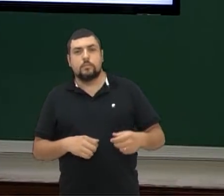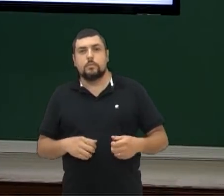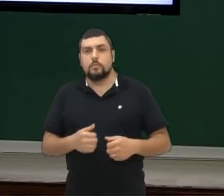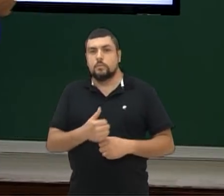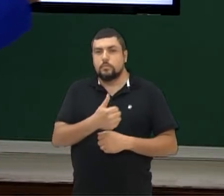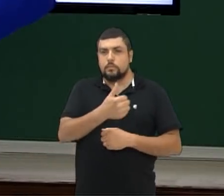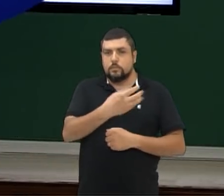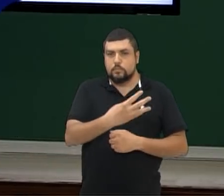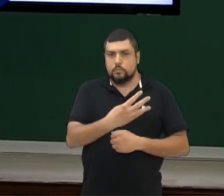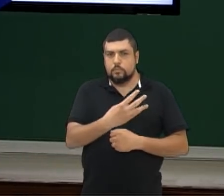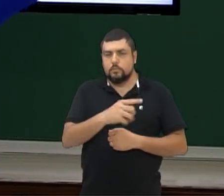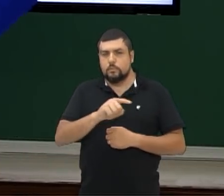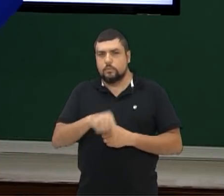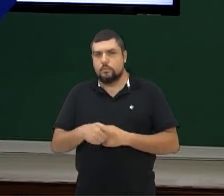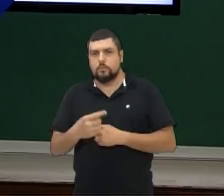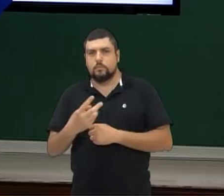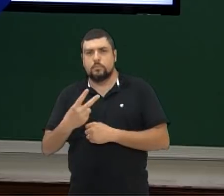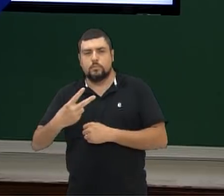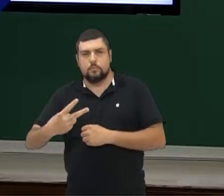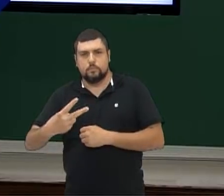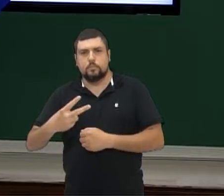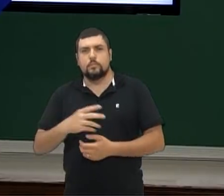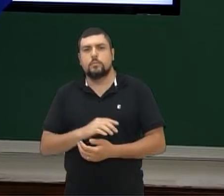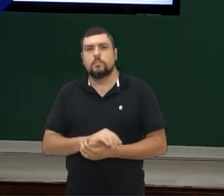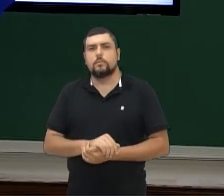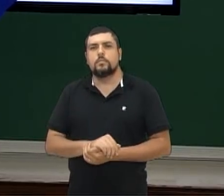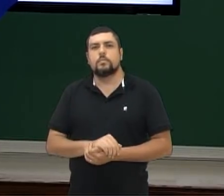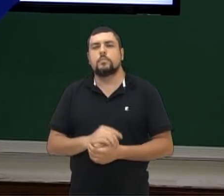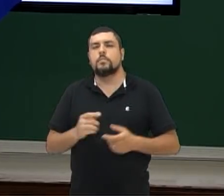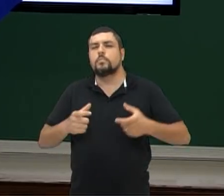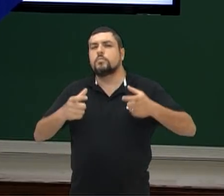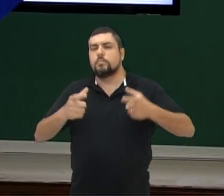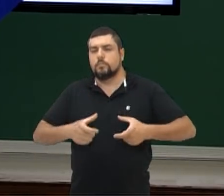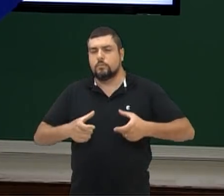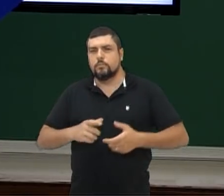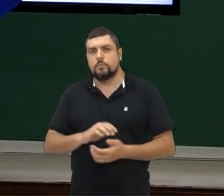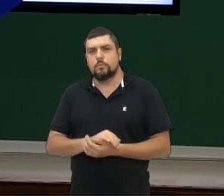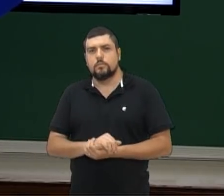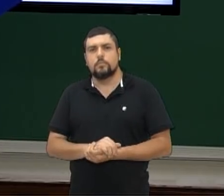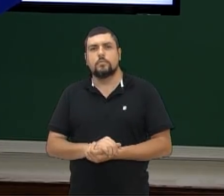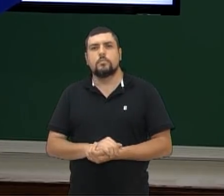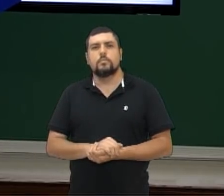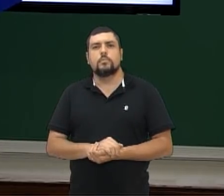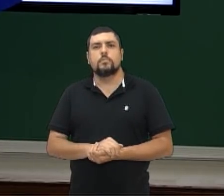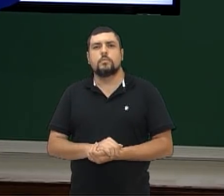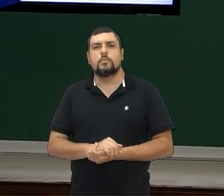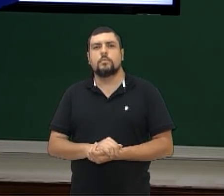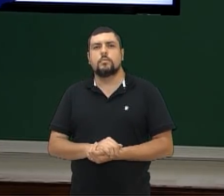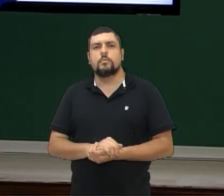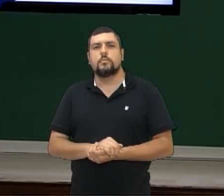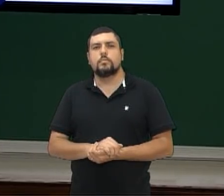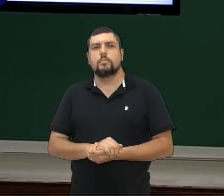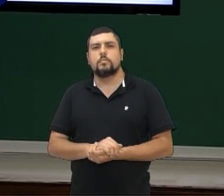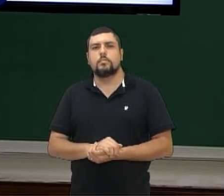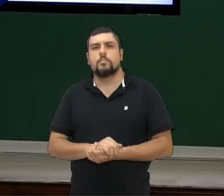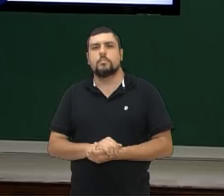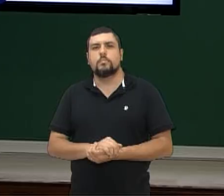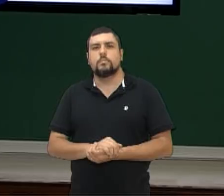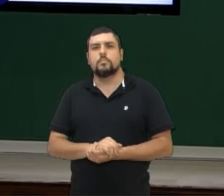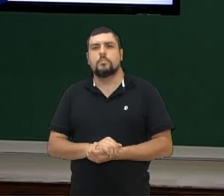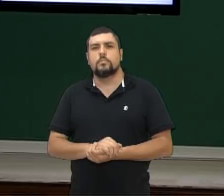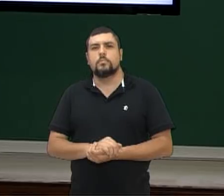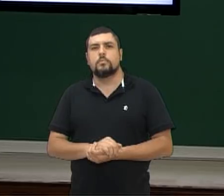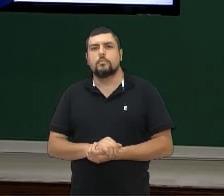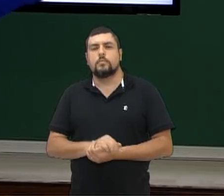2. Ó, 1, 2, 3, 4, 5, 6, 7, 8, 9, 10, 11, 12,